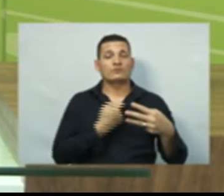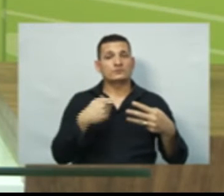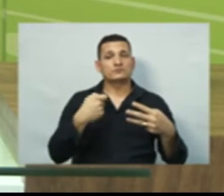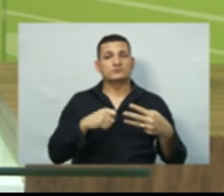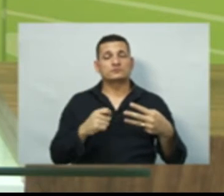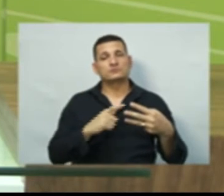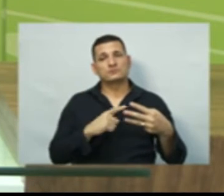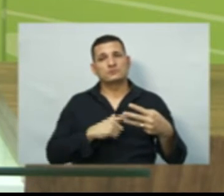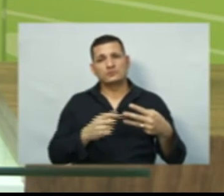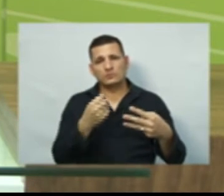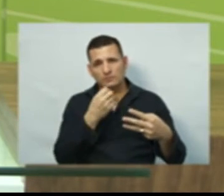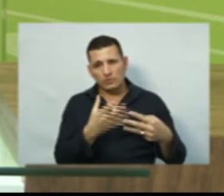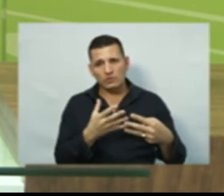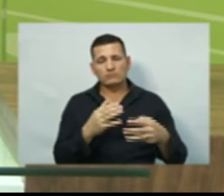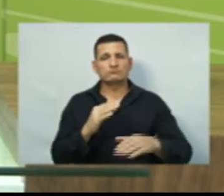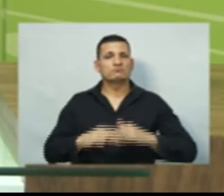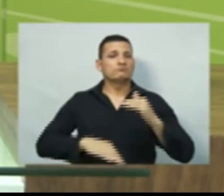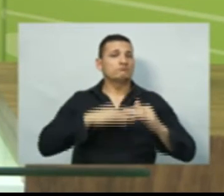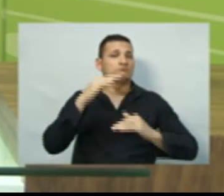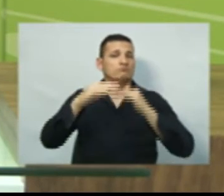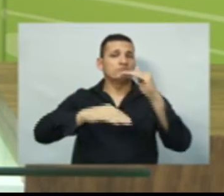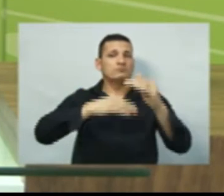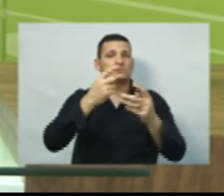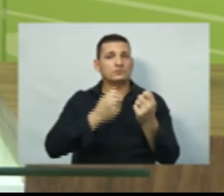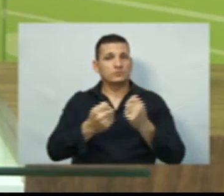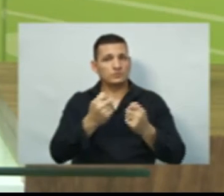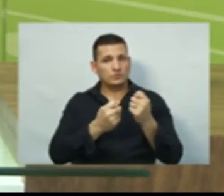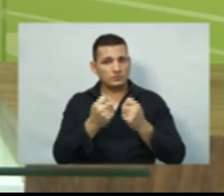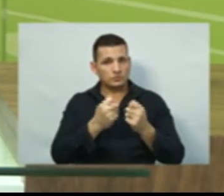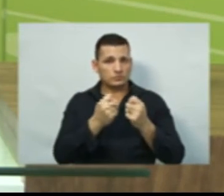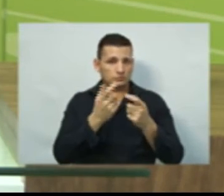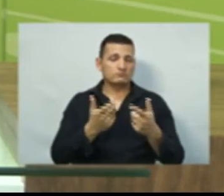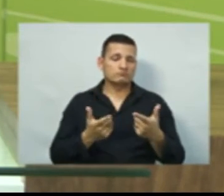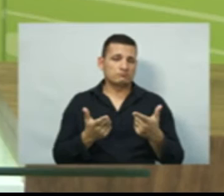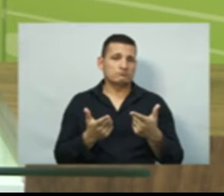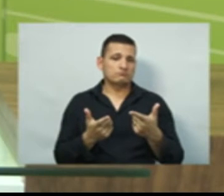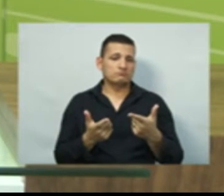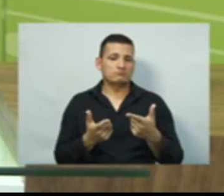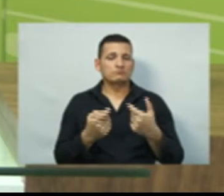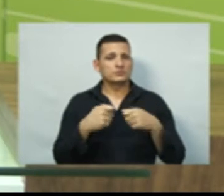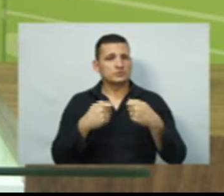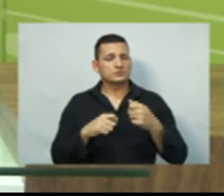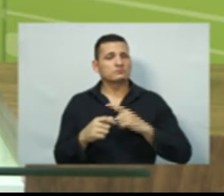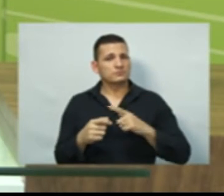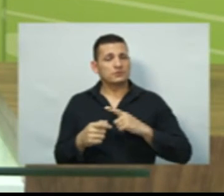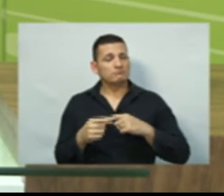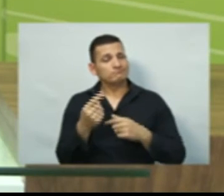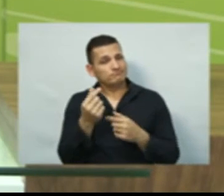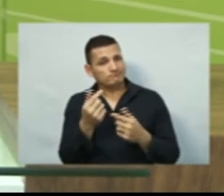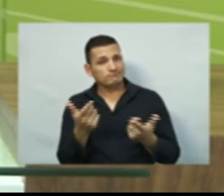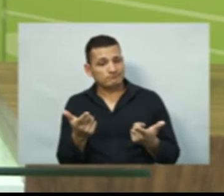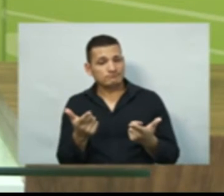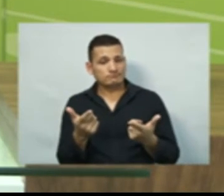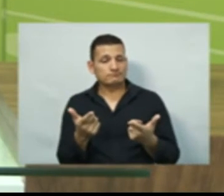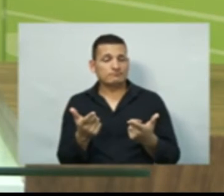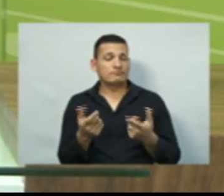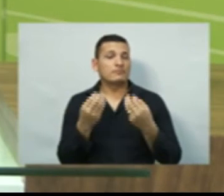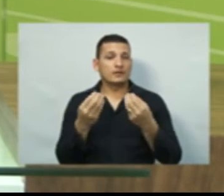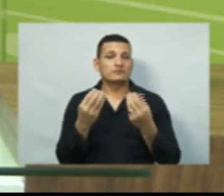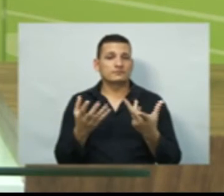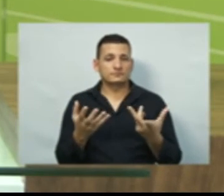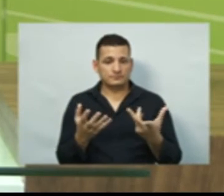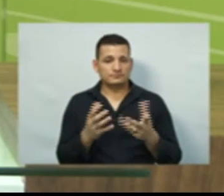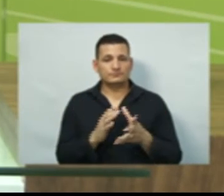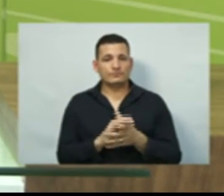crescimento, desenvolvimento econômico, no caso tem que ser viável, precisa ser viável para que também a